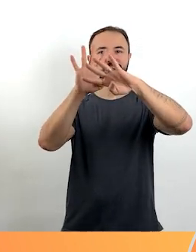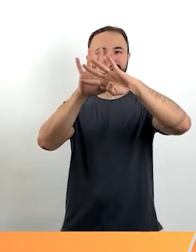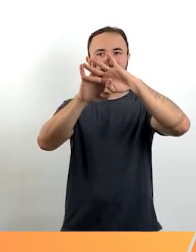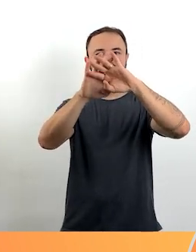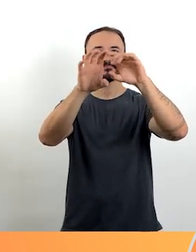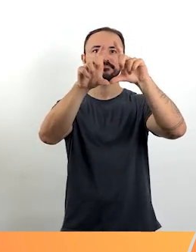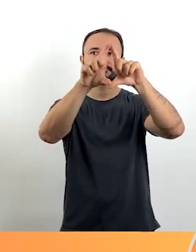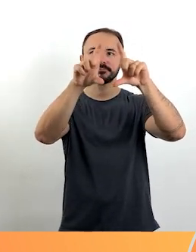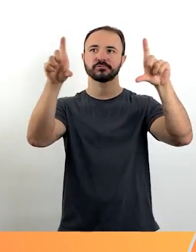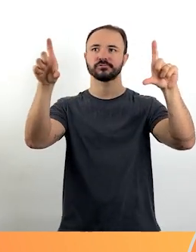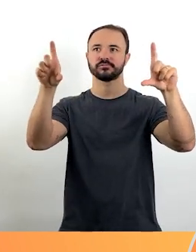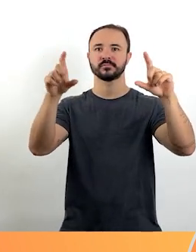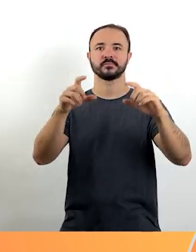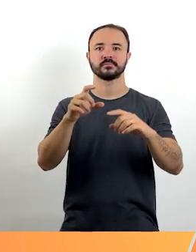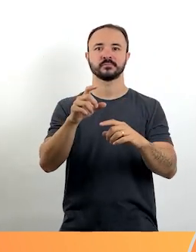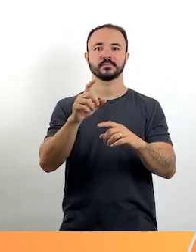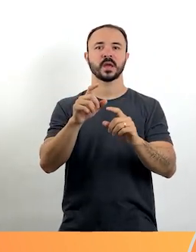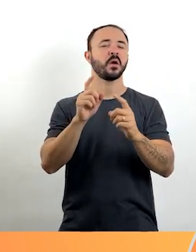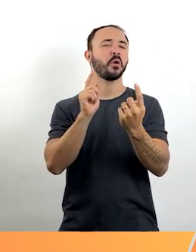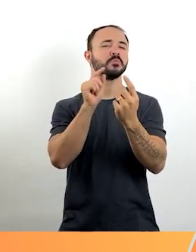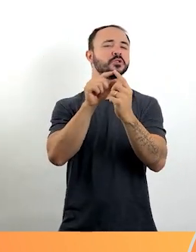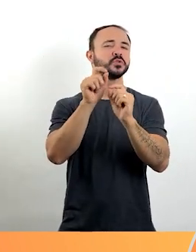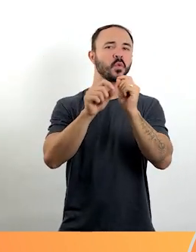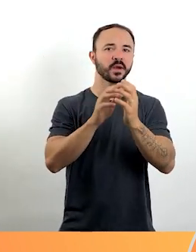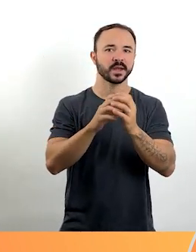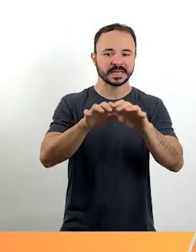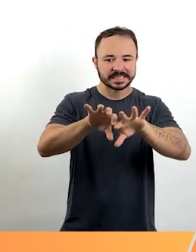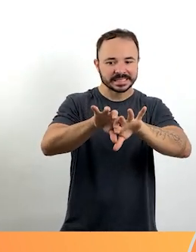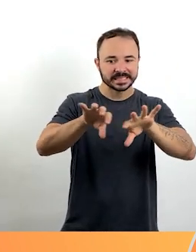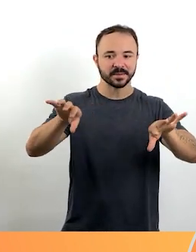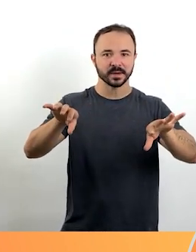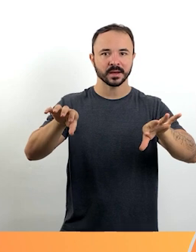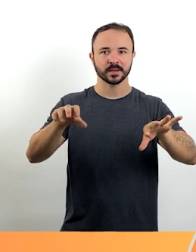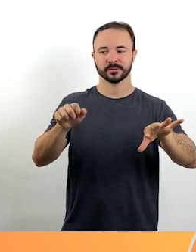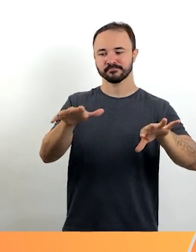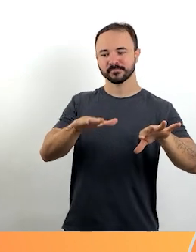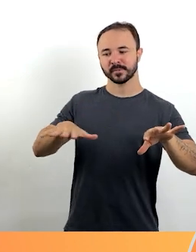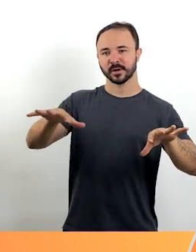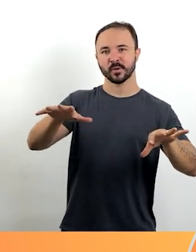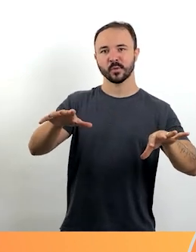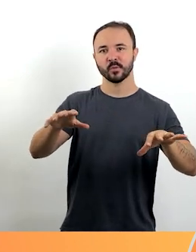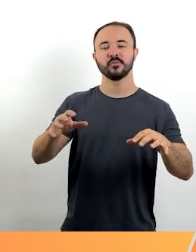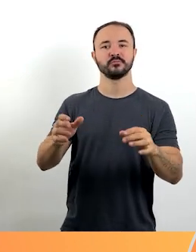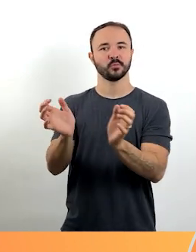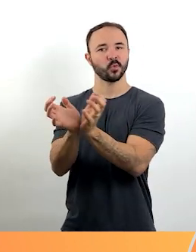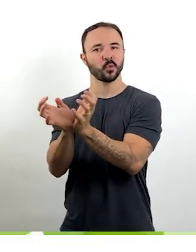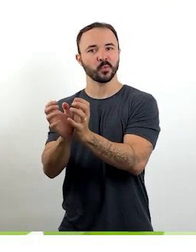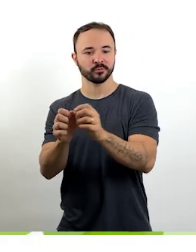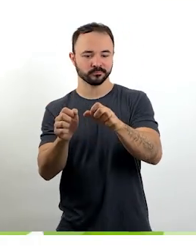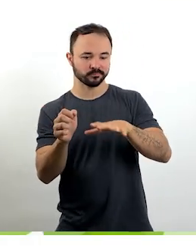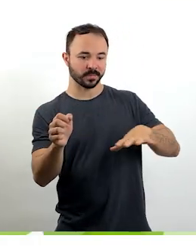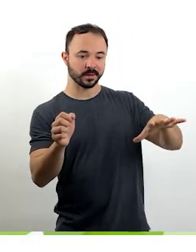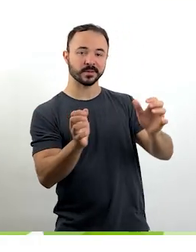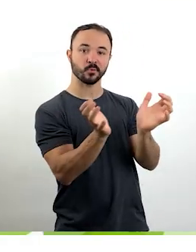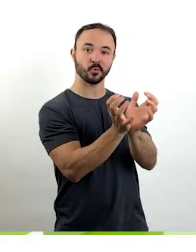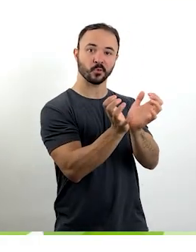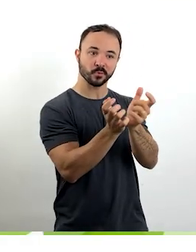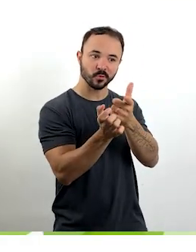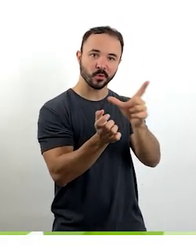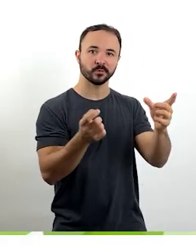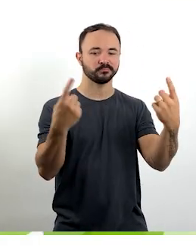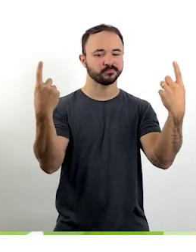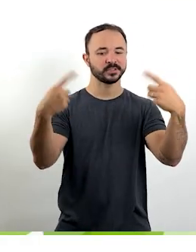dividir o campo das equipes, né, das duplas ou quando for de forma individual. Nós temos